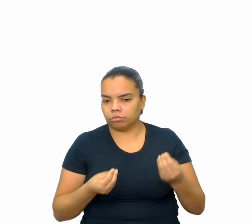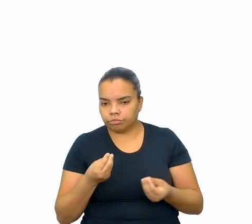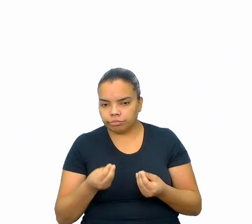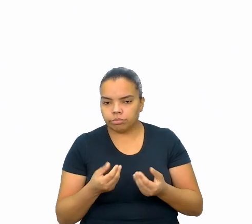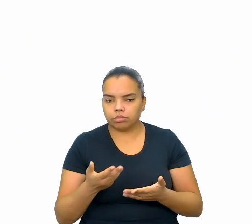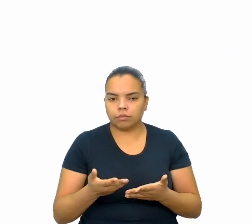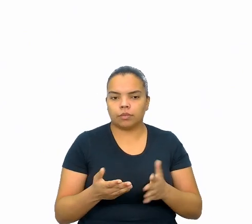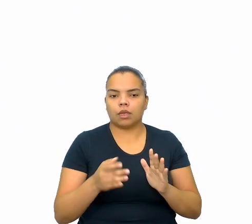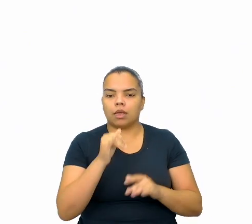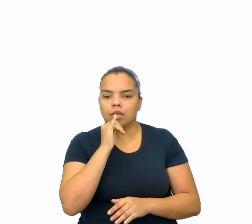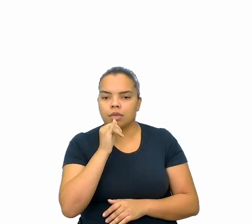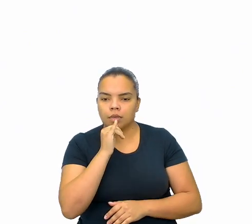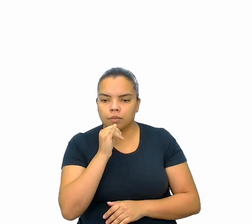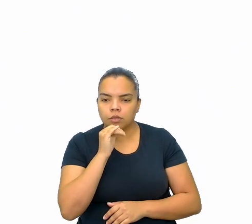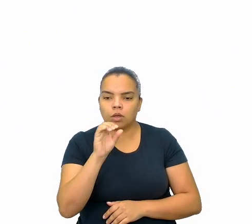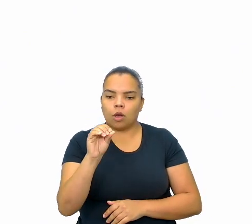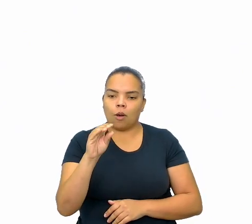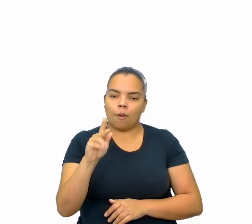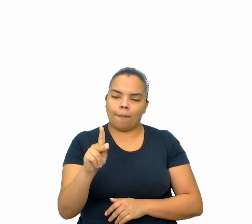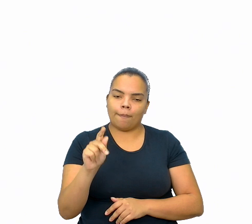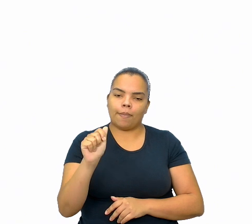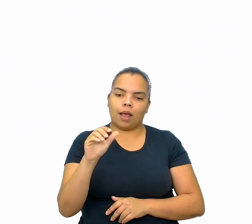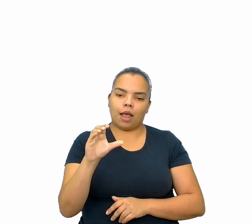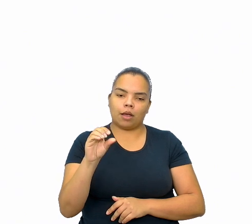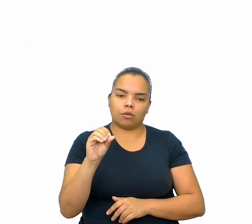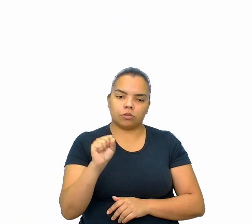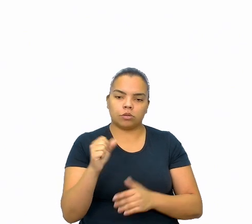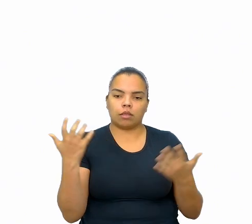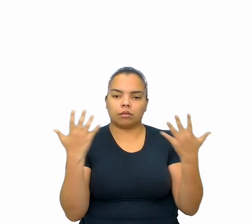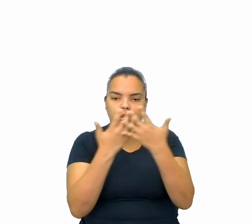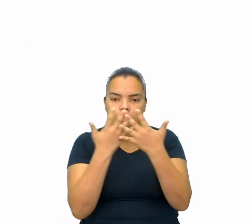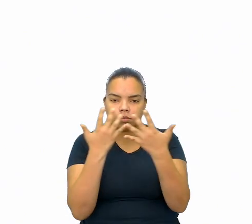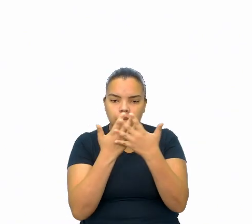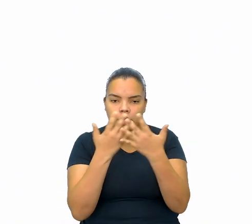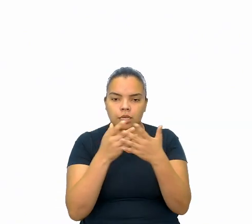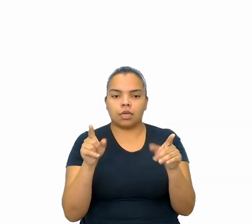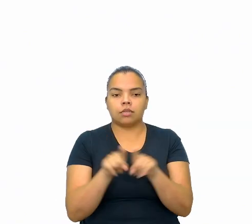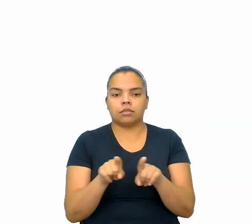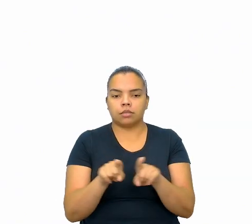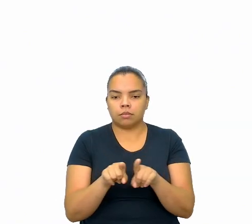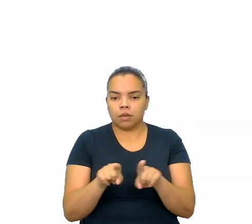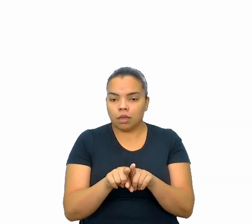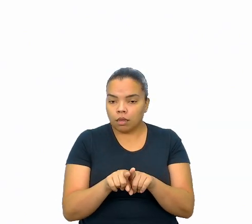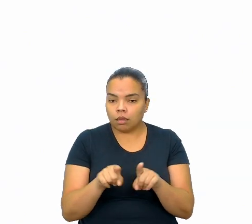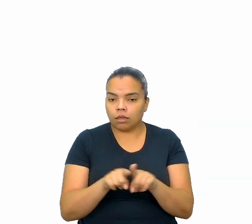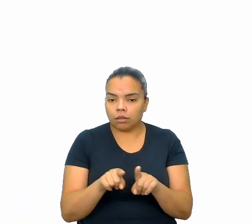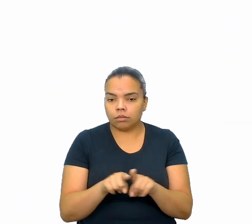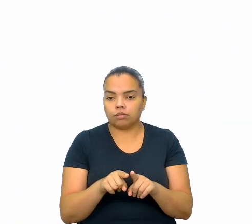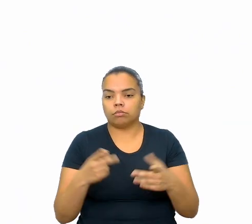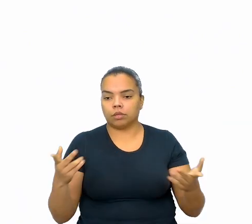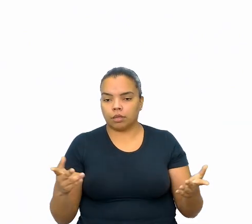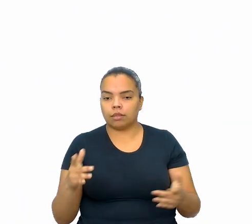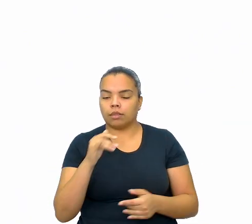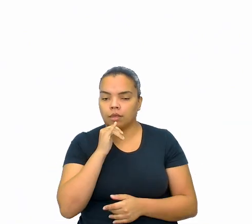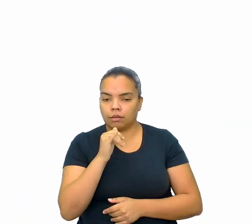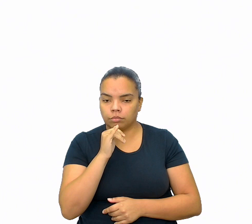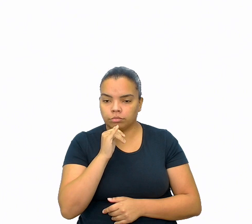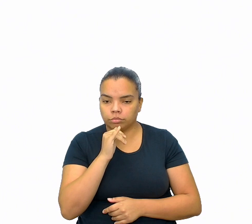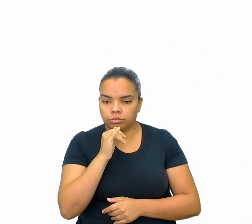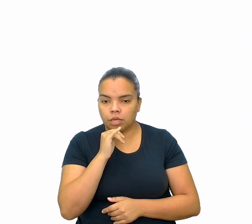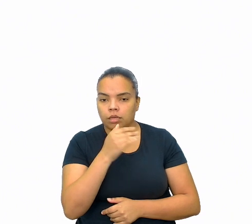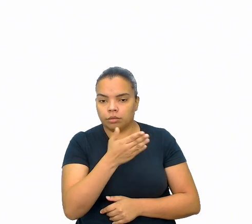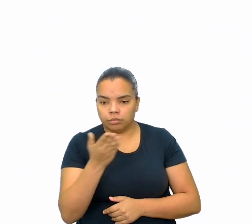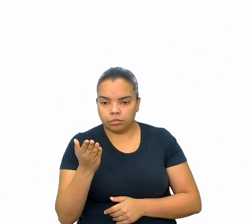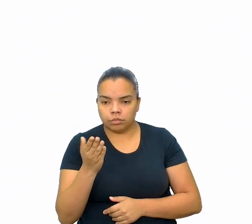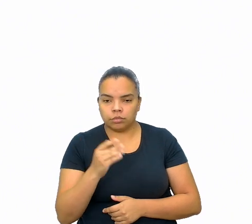trouxe exemplos de números opacos, transparentes, como nós falamos, que evidenciam ali na fala quem são